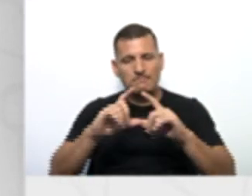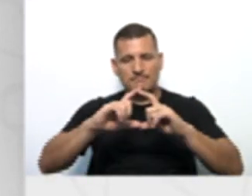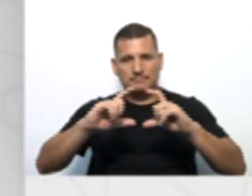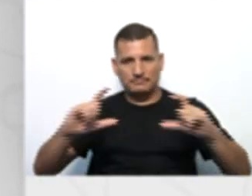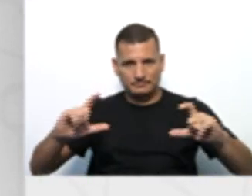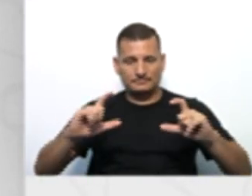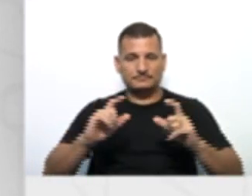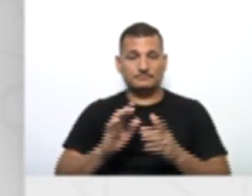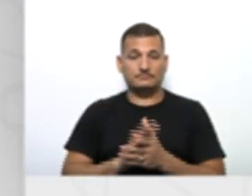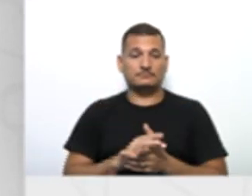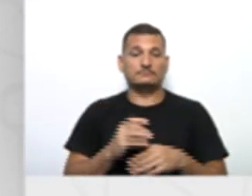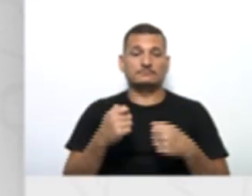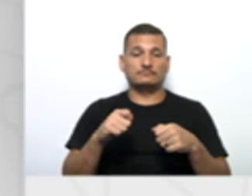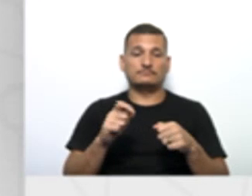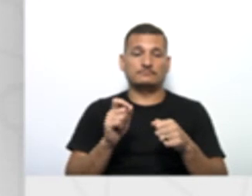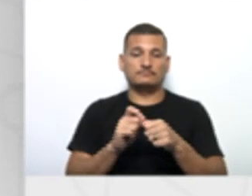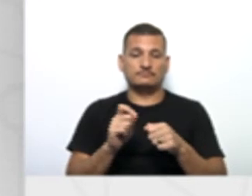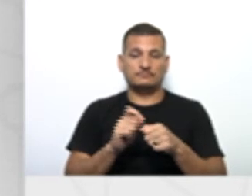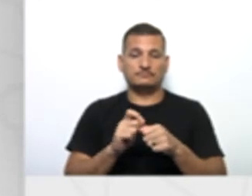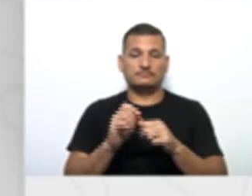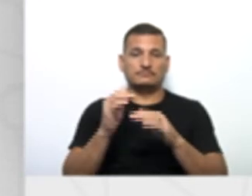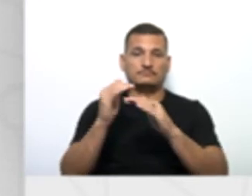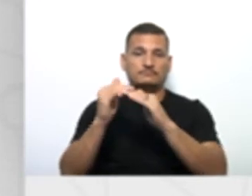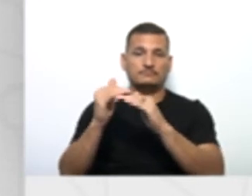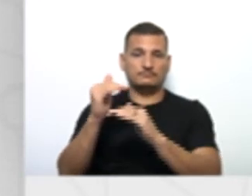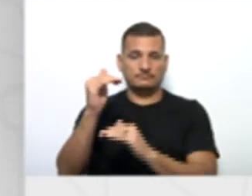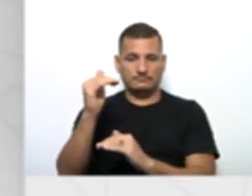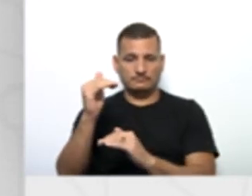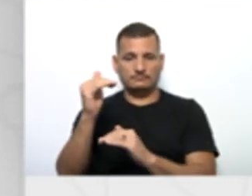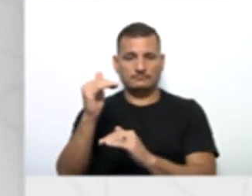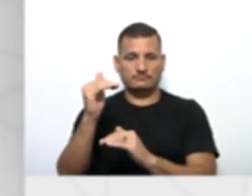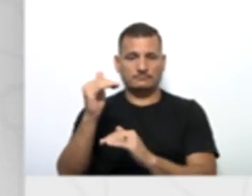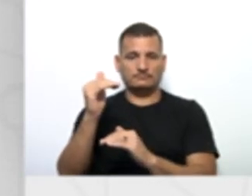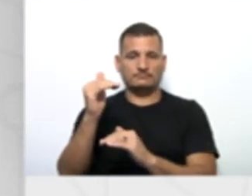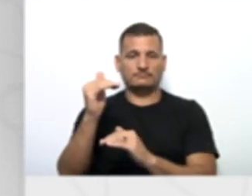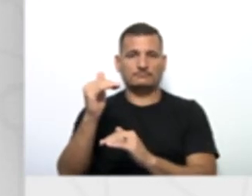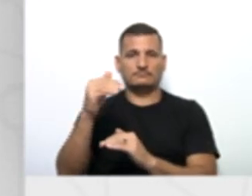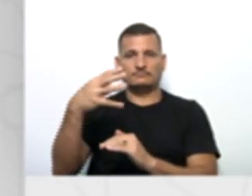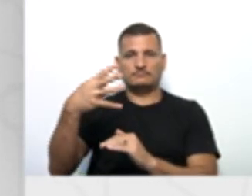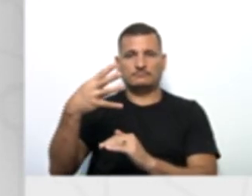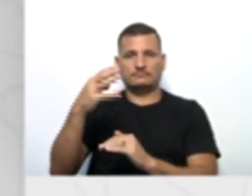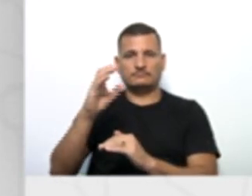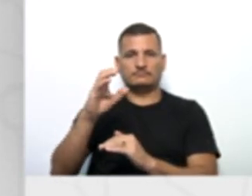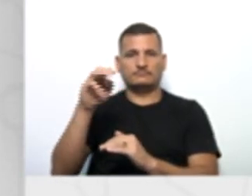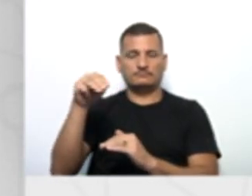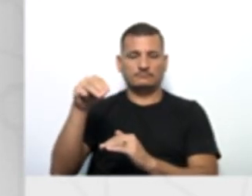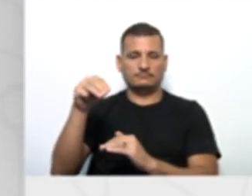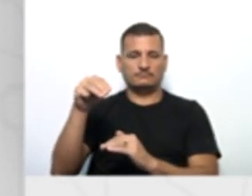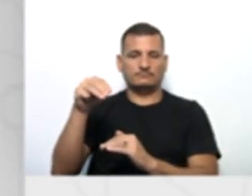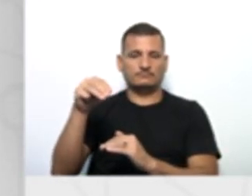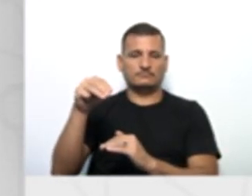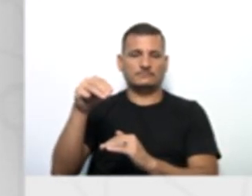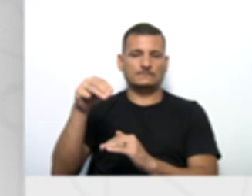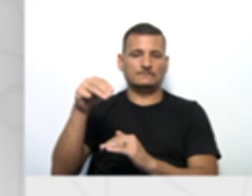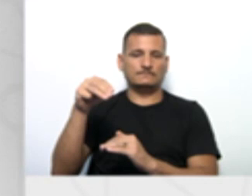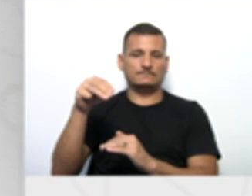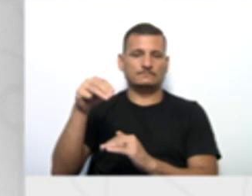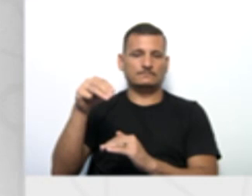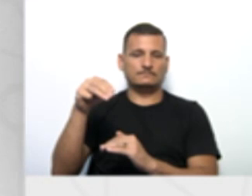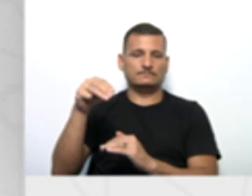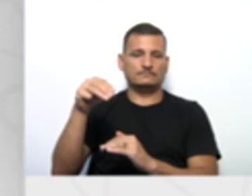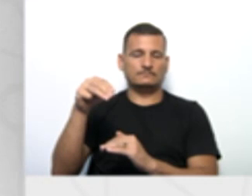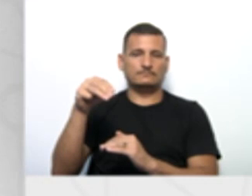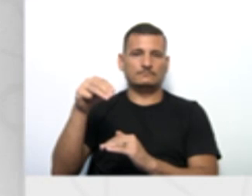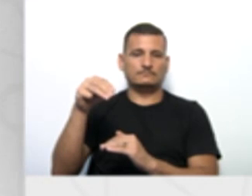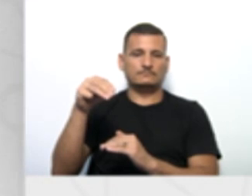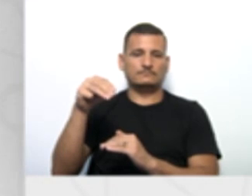isso, eu tenho que fazer um recuo, que é tipo um parágrafo, de 4 centímetros de todo o texto. E para dar destaque de